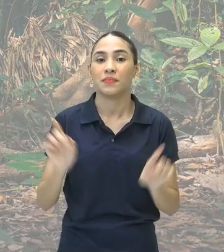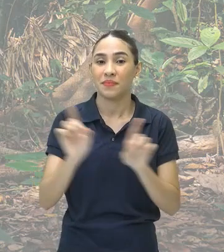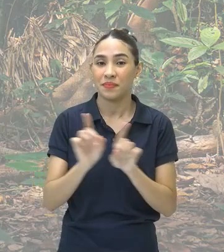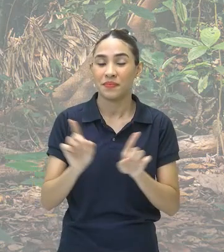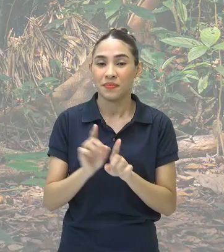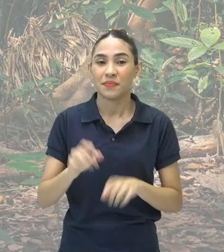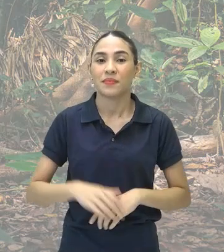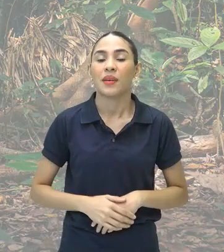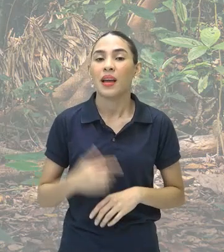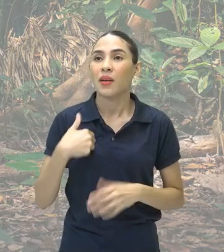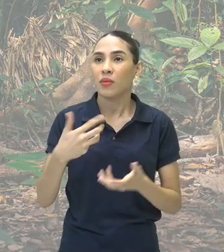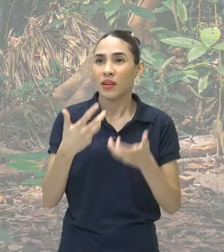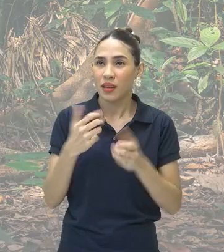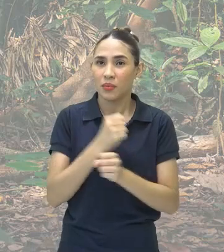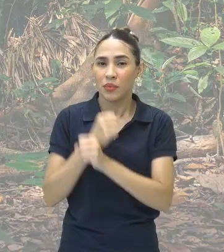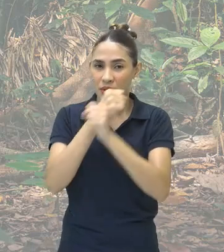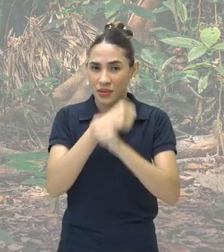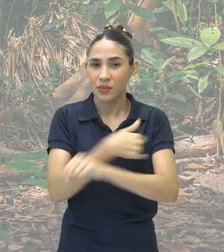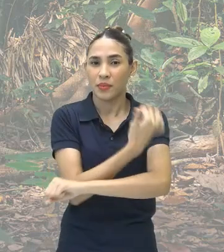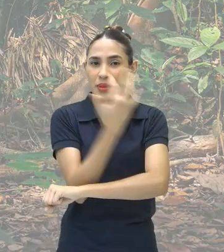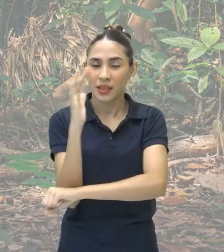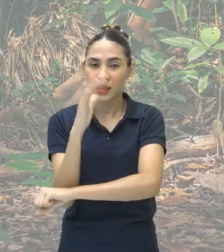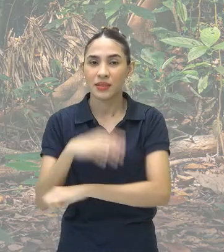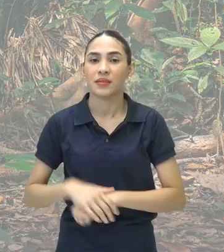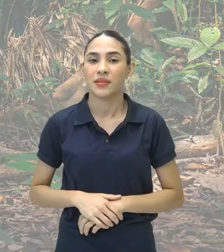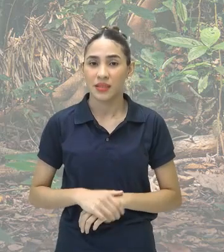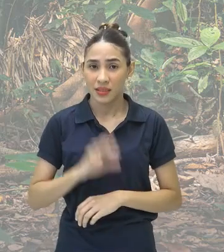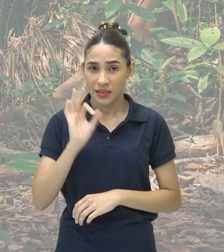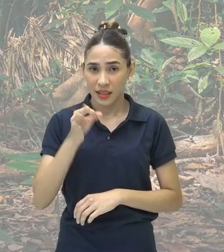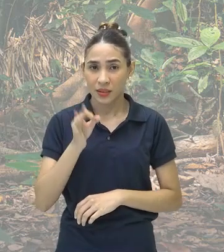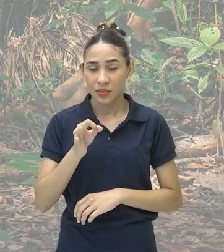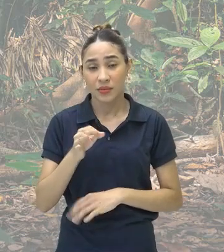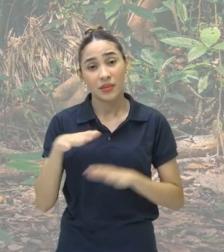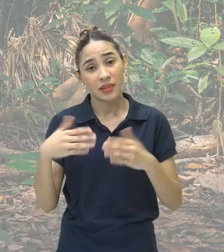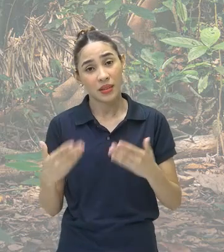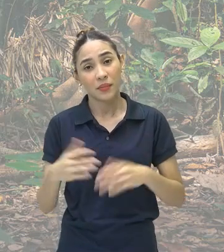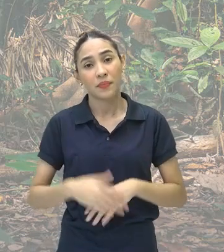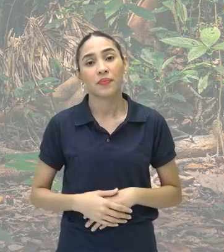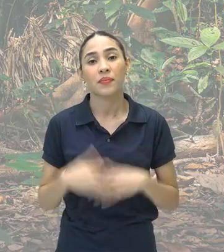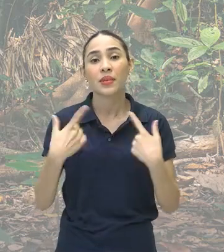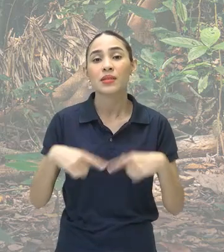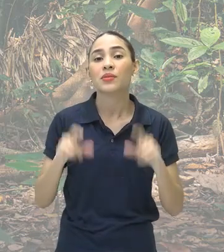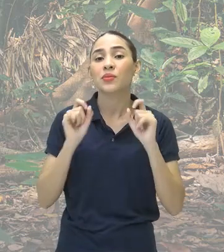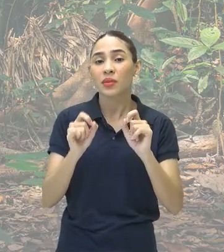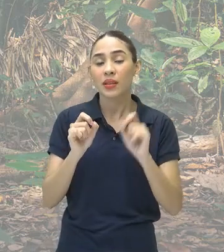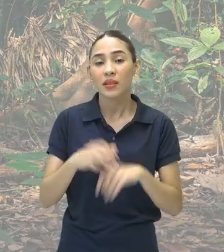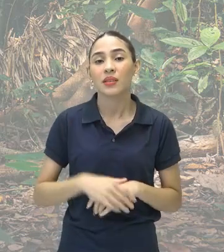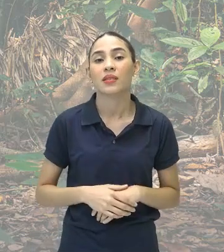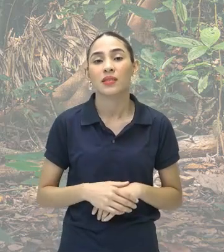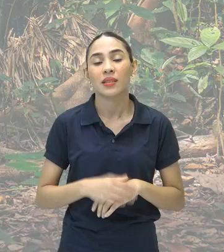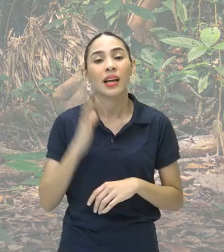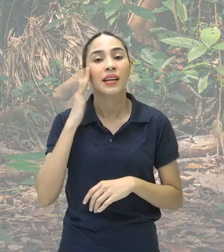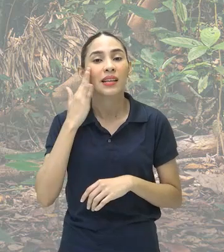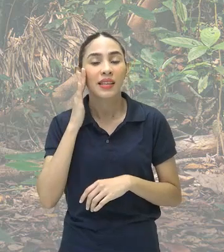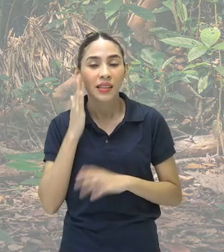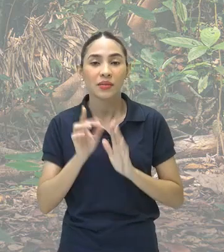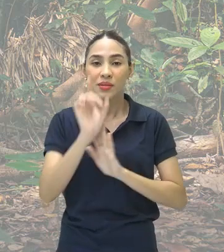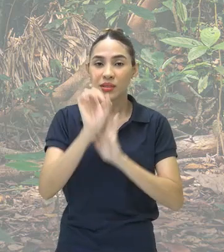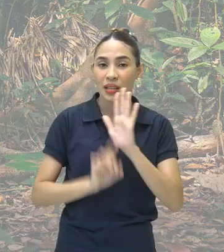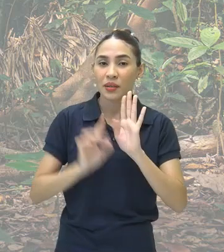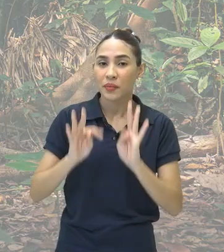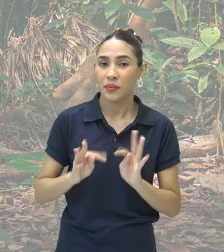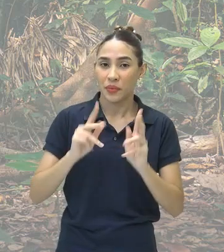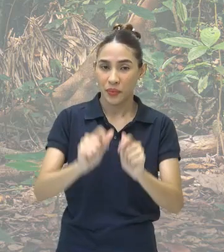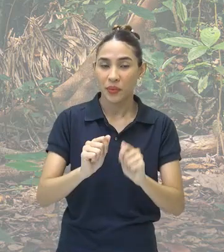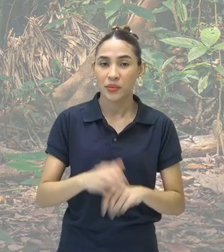né? Eu quero proteger o meio ambiente, não é? Para isso, eu tenho que entender esses direitos